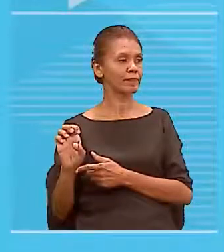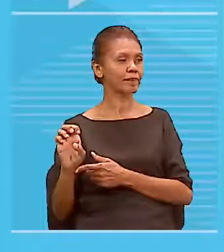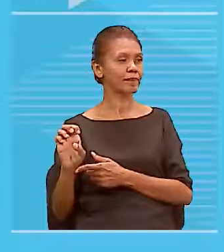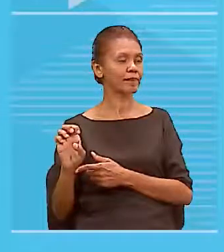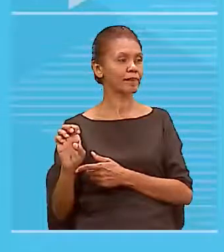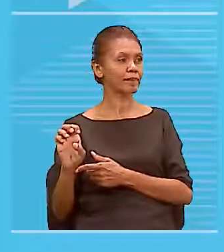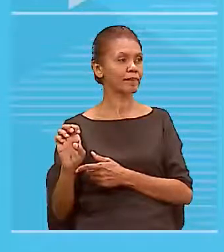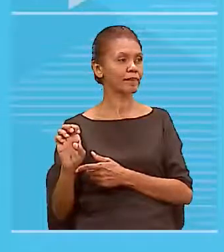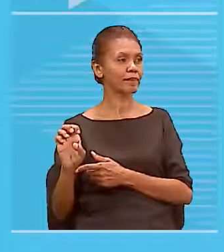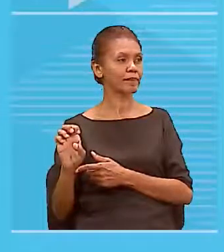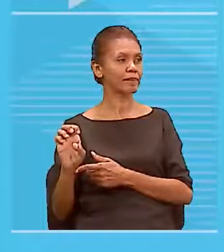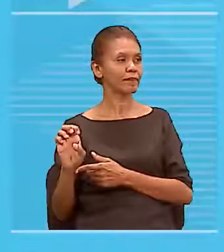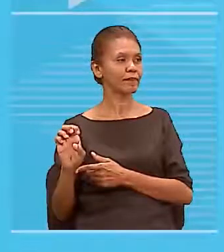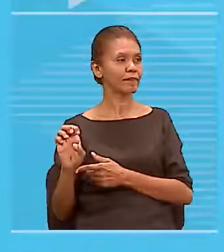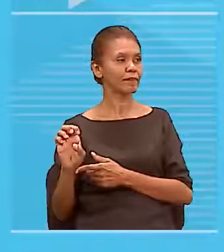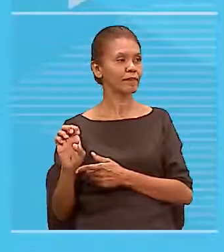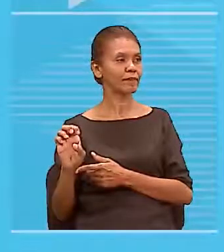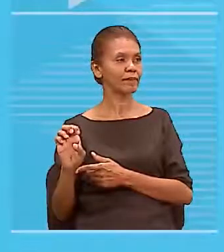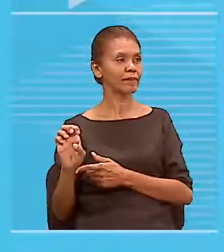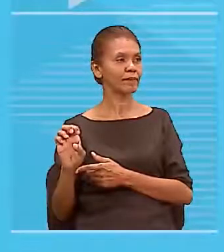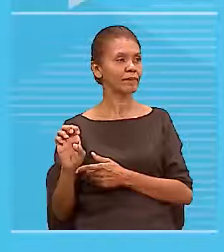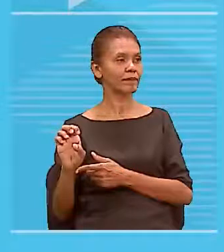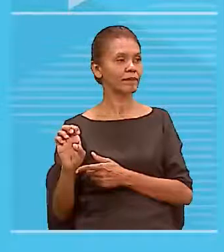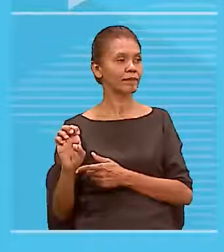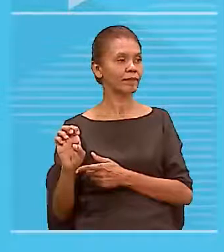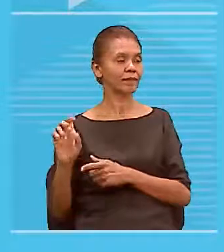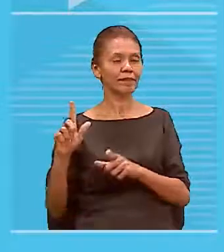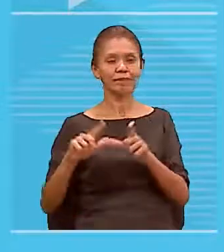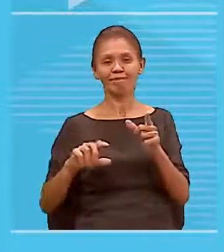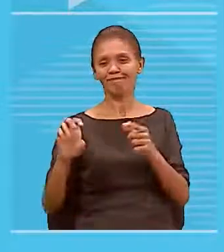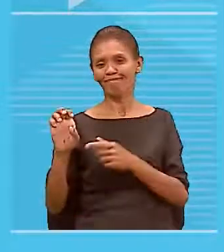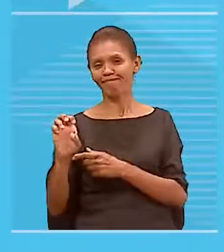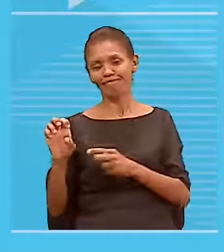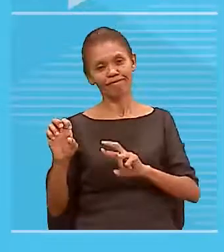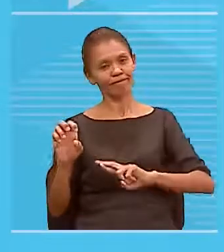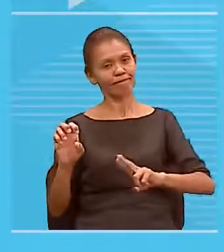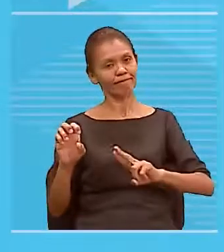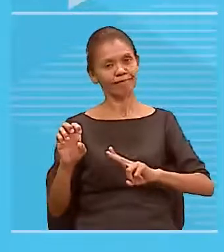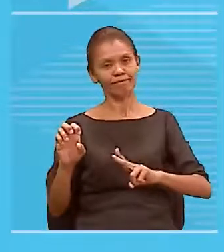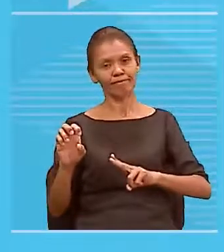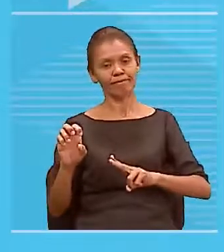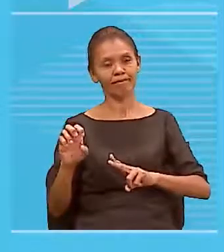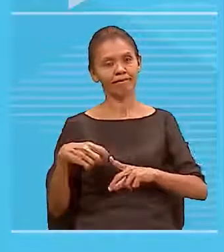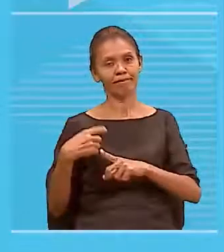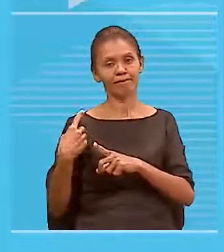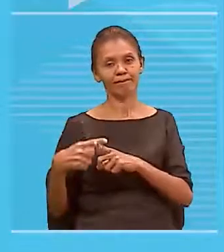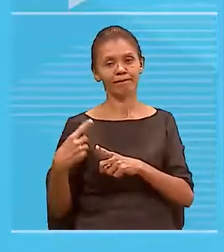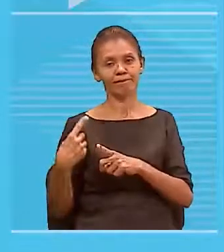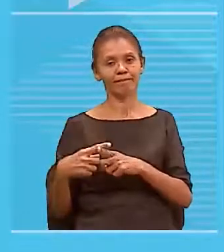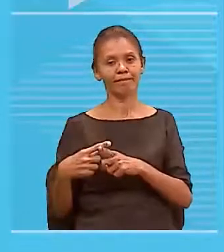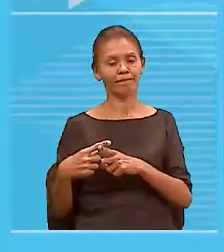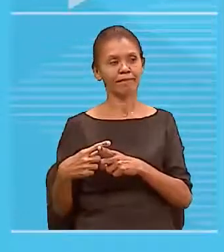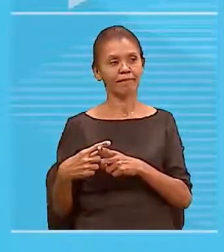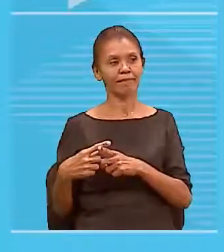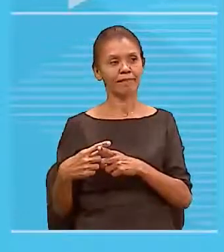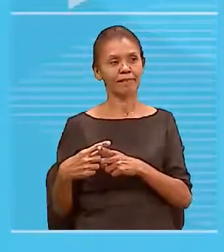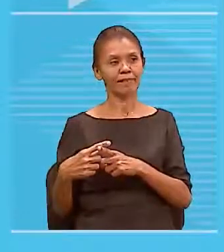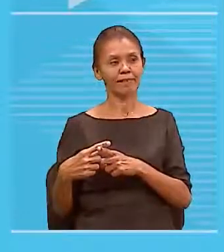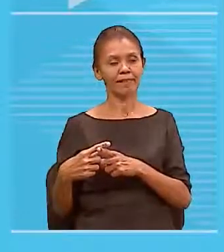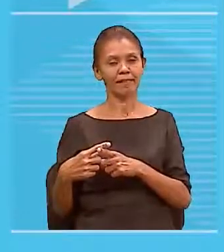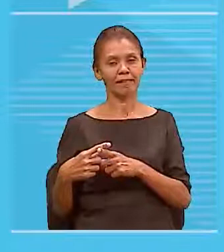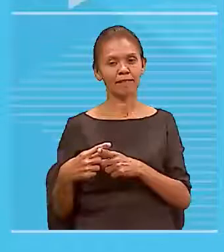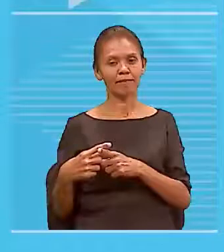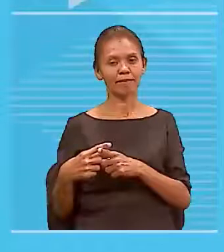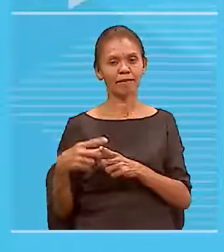vão de encontro ao que ela pensa não gente essa letra é aí não porque não é sempre não